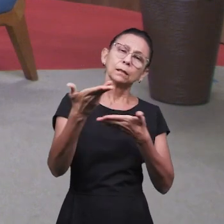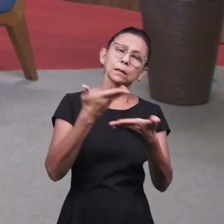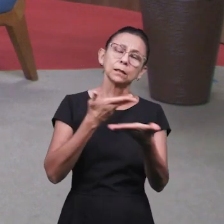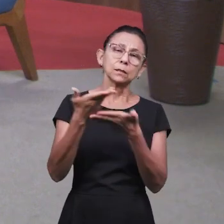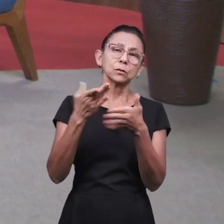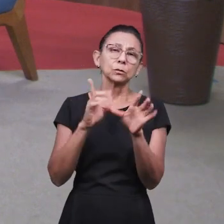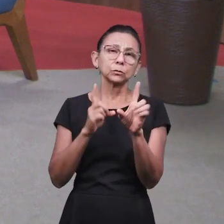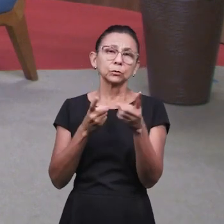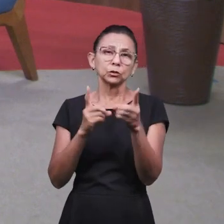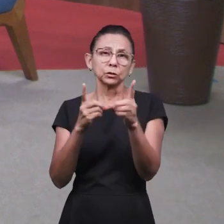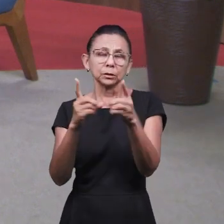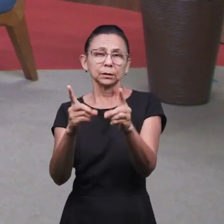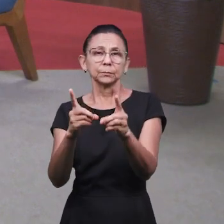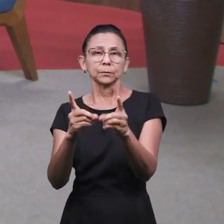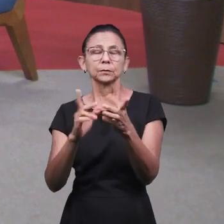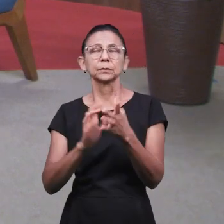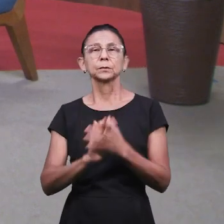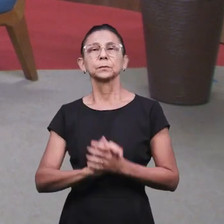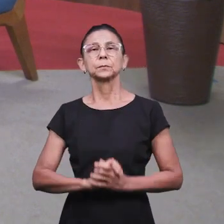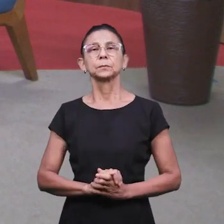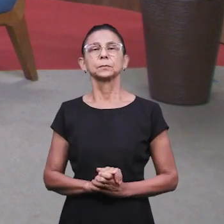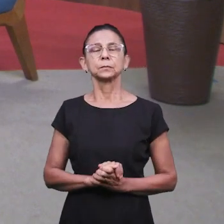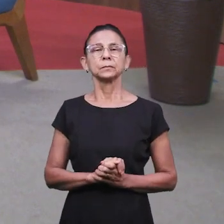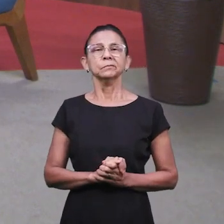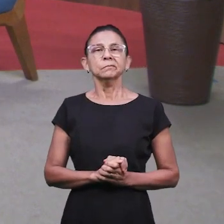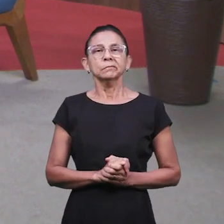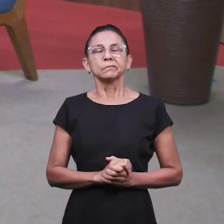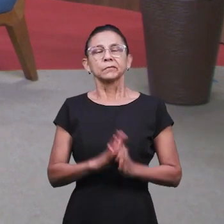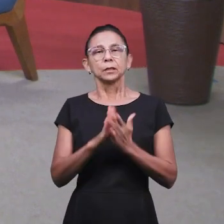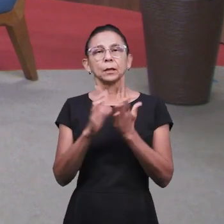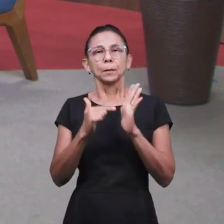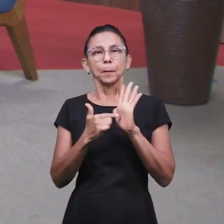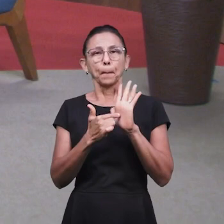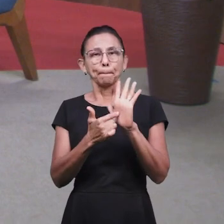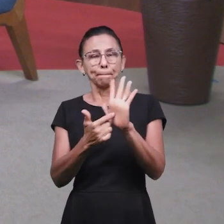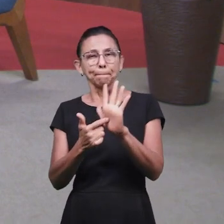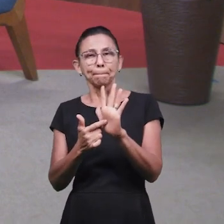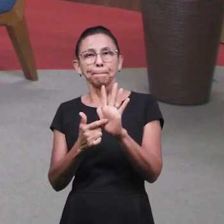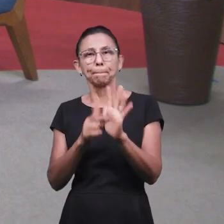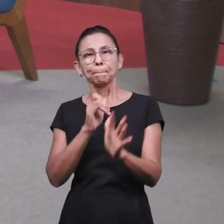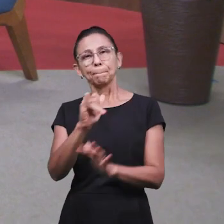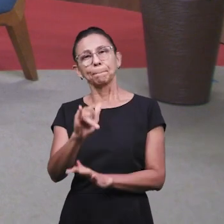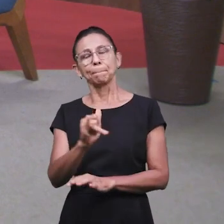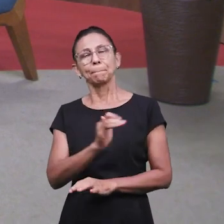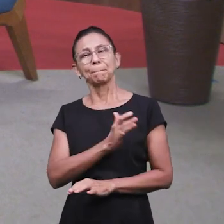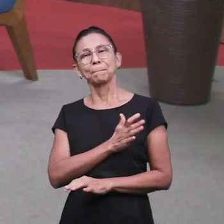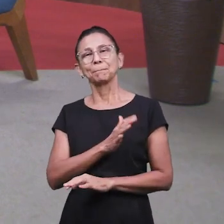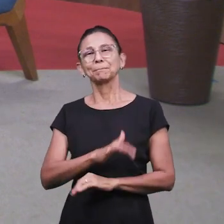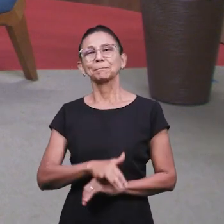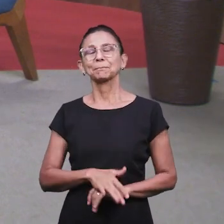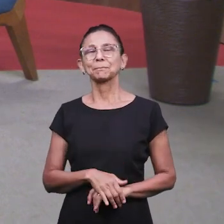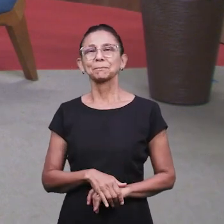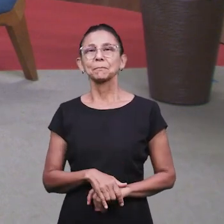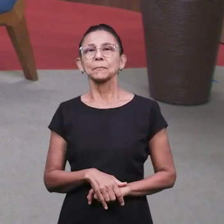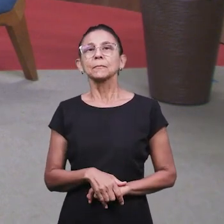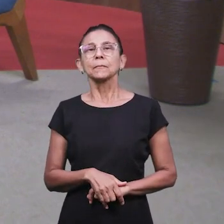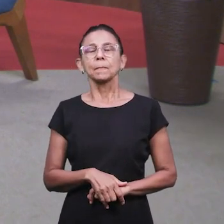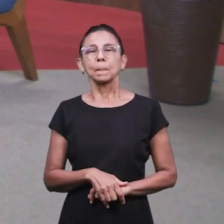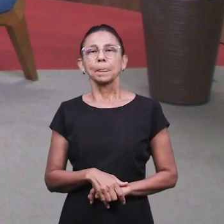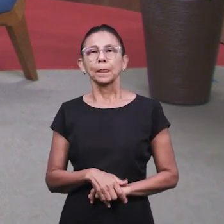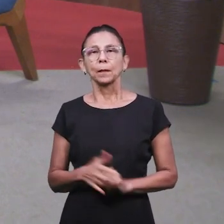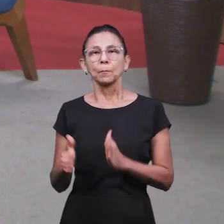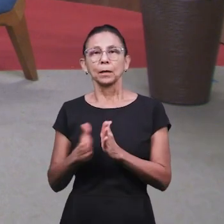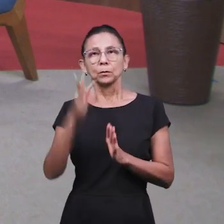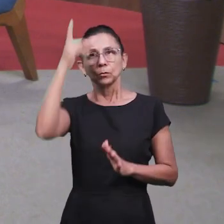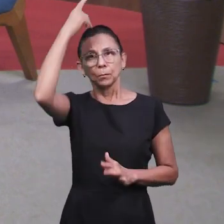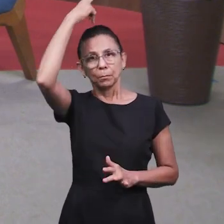seus ensinos e mensagens registrados na Bíblia e que falam profundamente ao nosso coração hoje, uma promessa foi cumprida